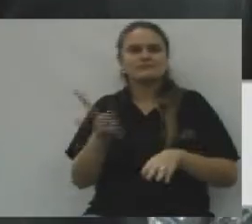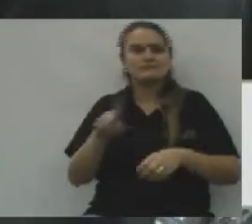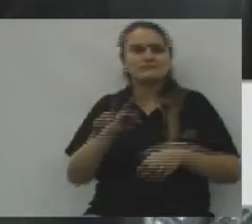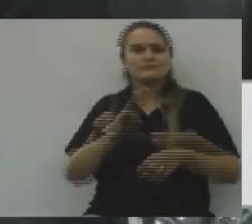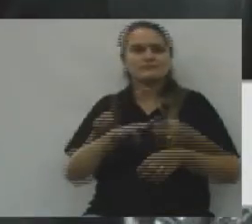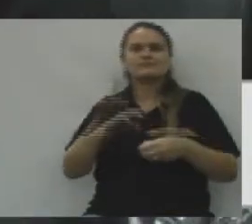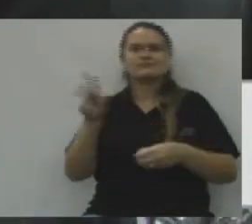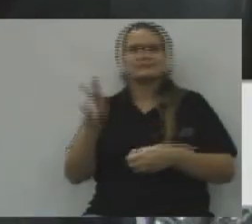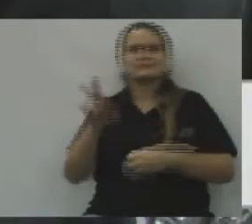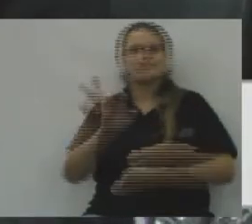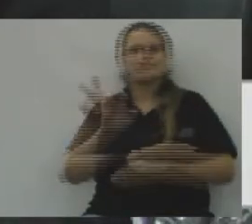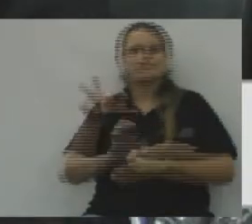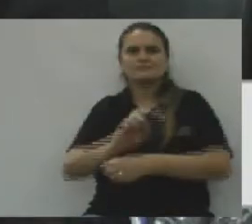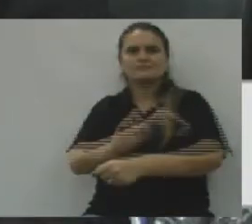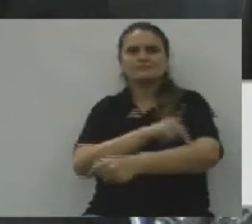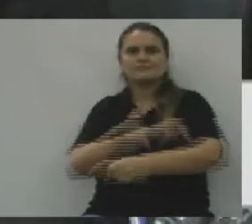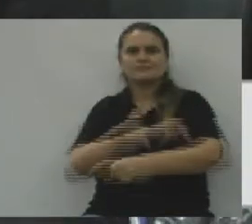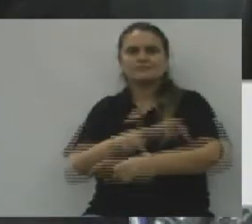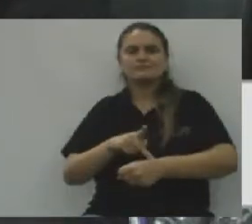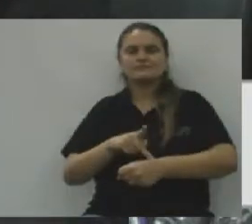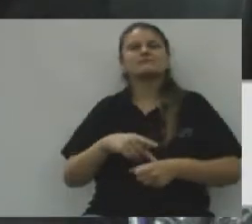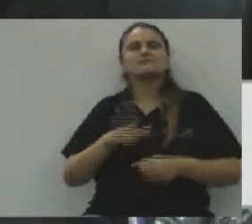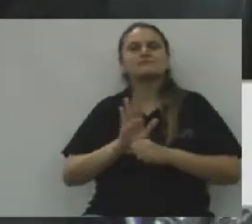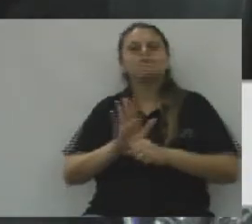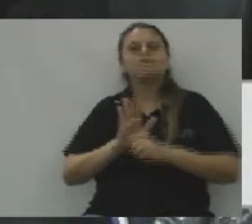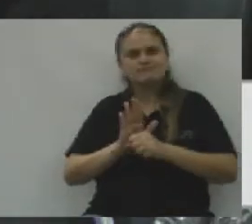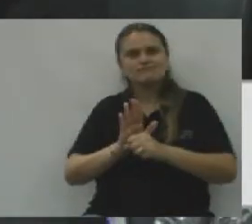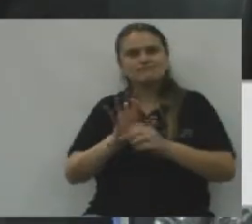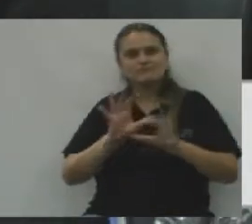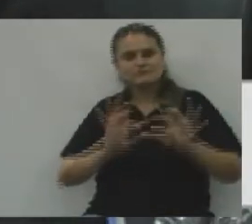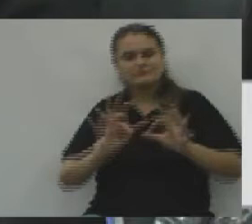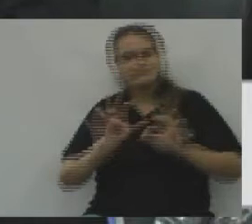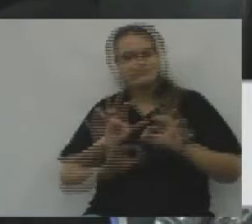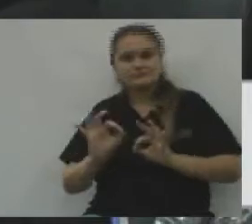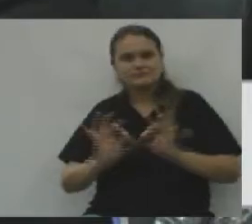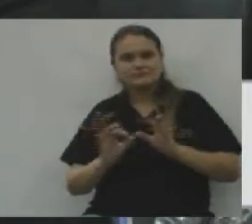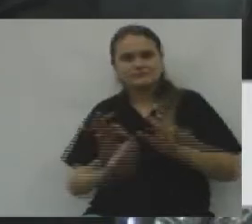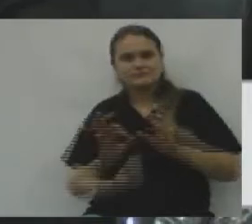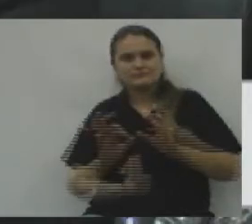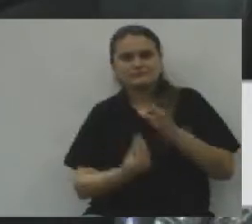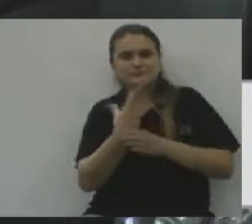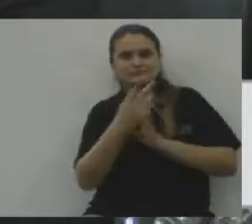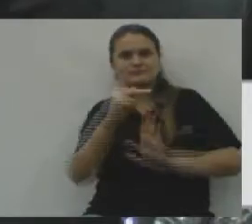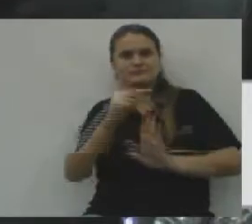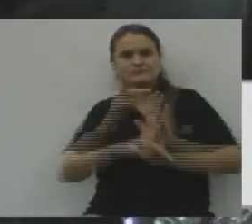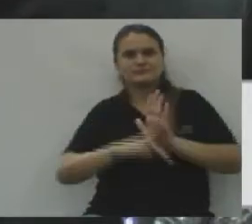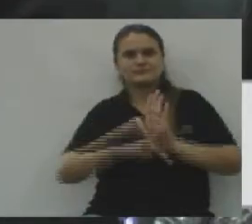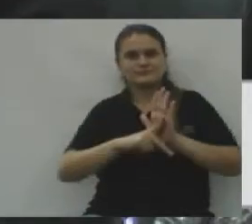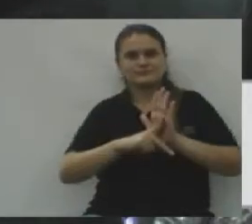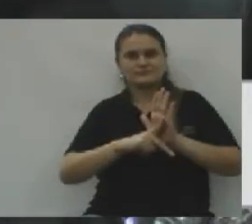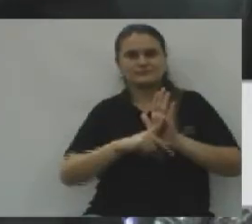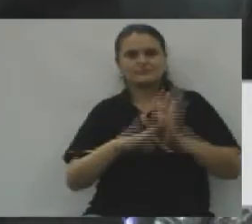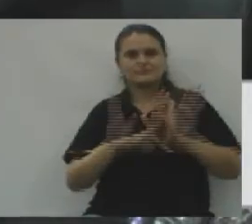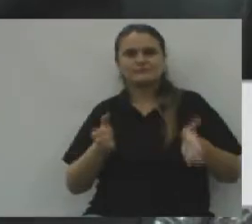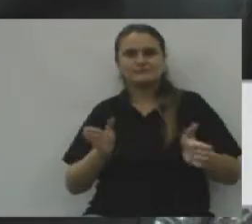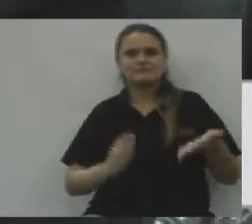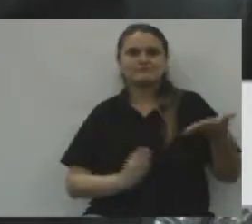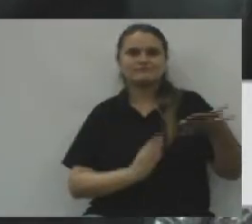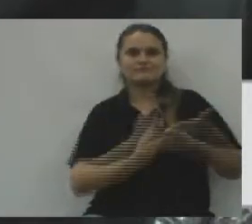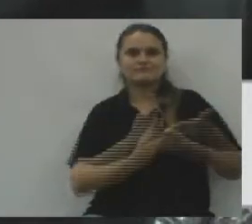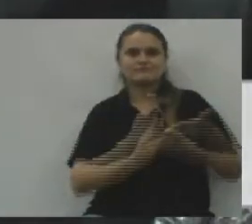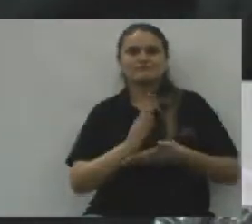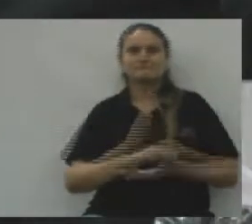educadores, pedagogos, que nos auxiliaram para que nós pudéssemos chegar com esse projeto aprovado com esse êxito na noite de hoje.